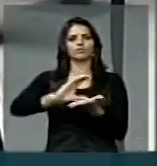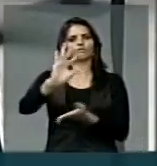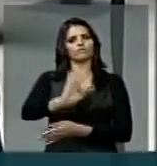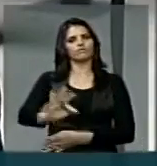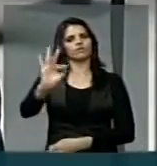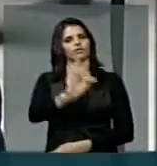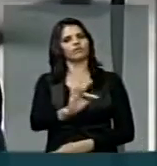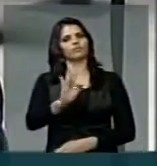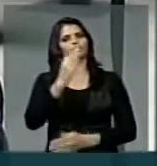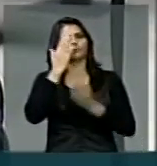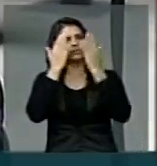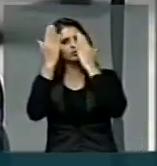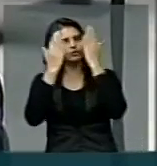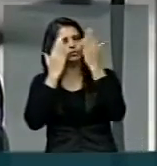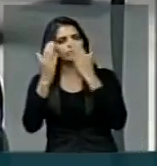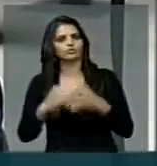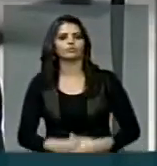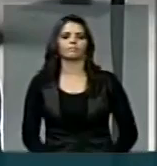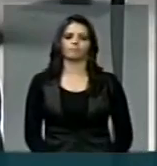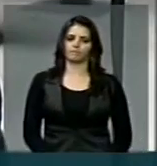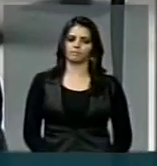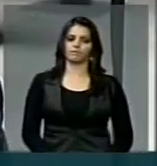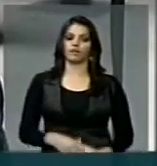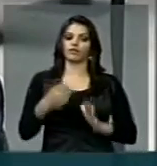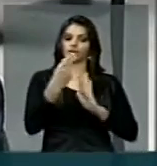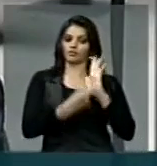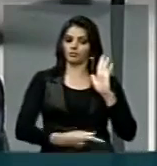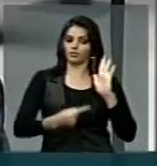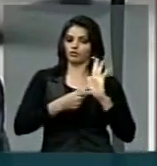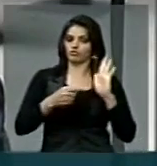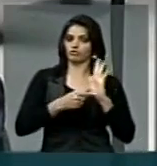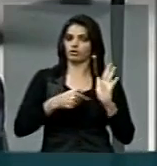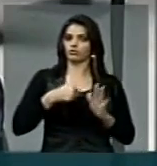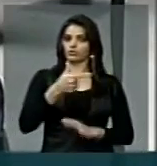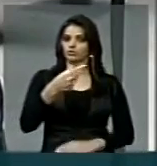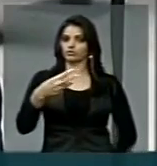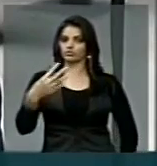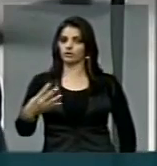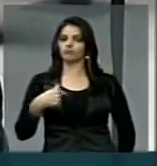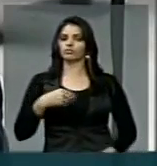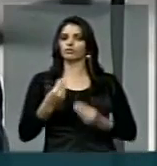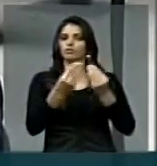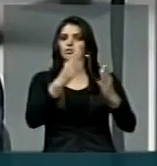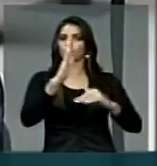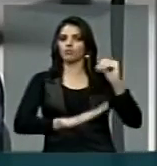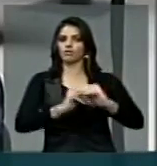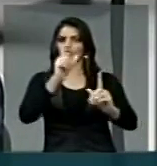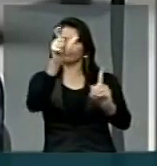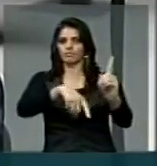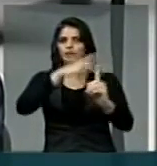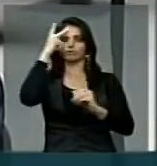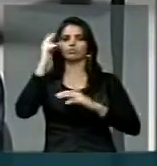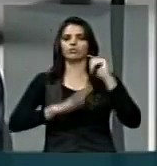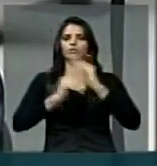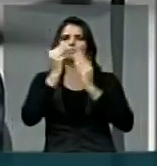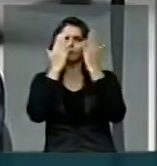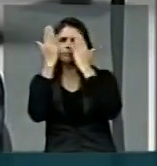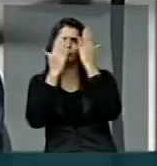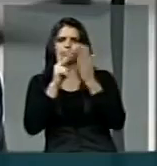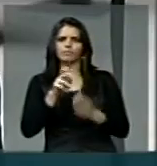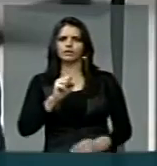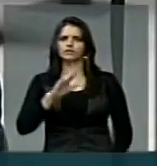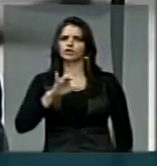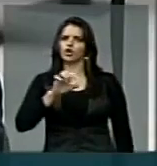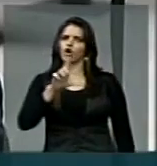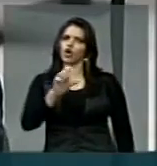Federal de Psicologia. Esse projeto oferece ao profissional psicólogo trabalhar dentro